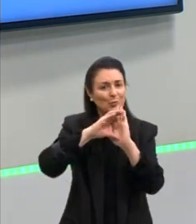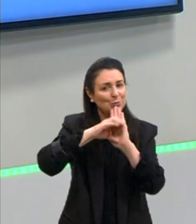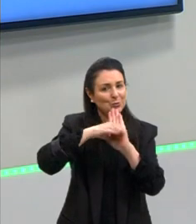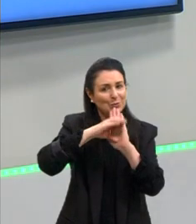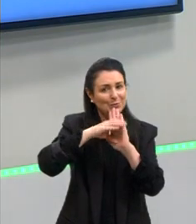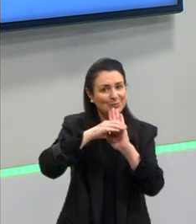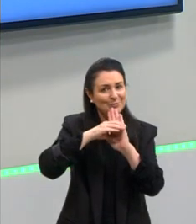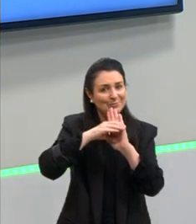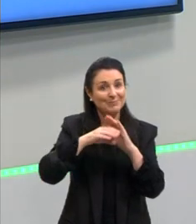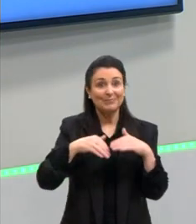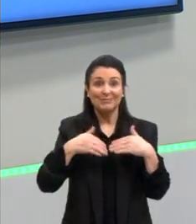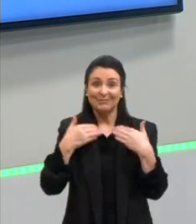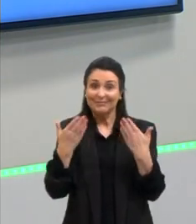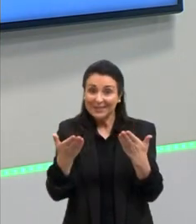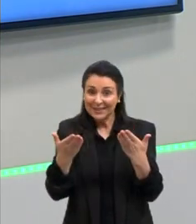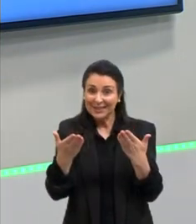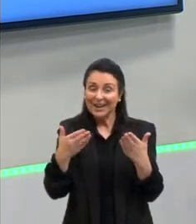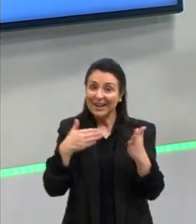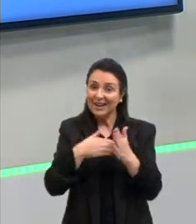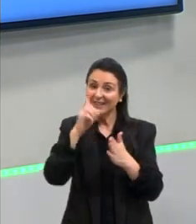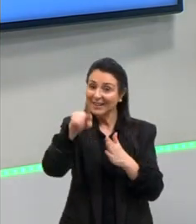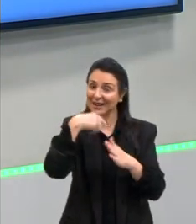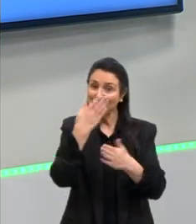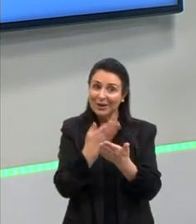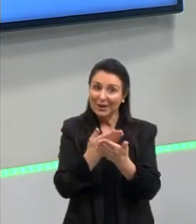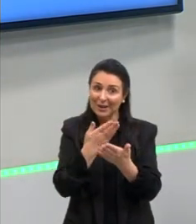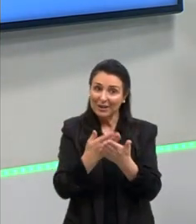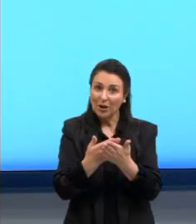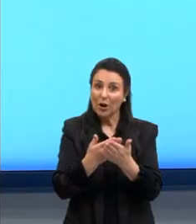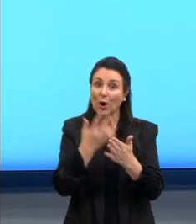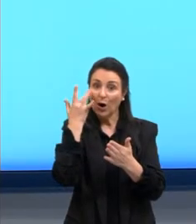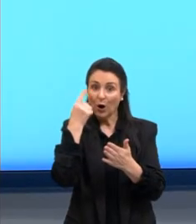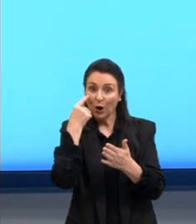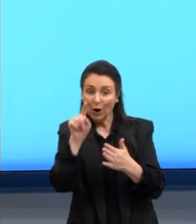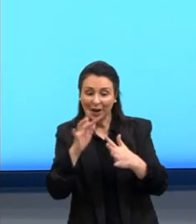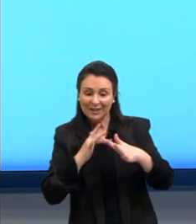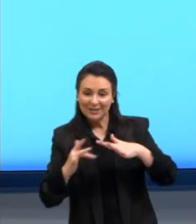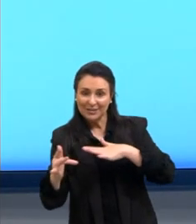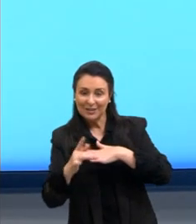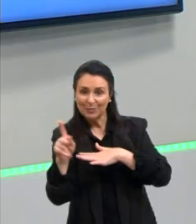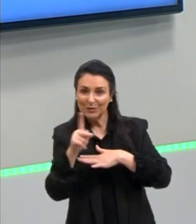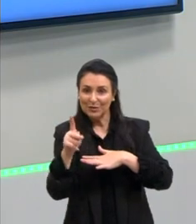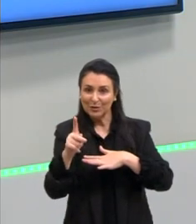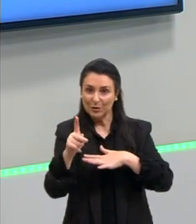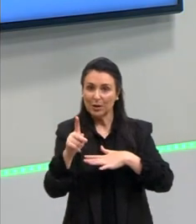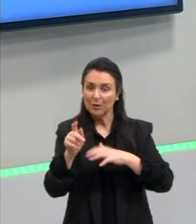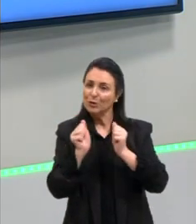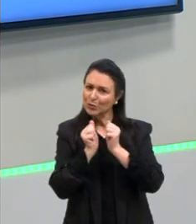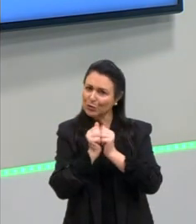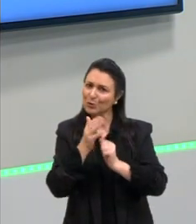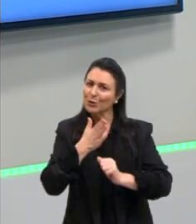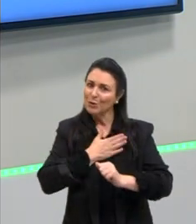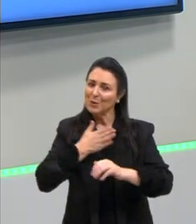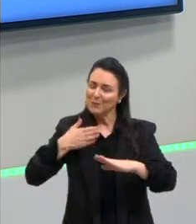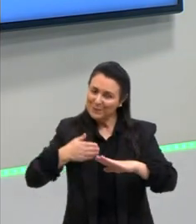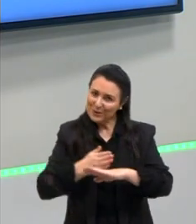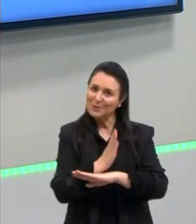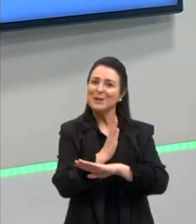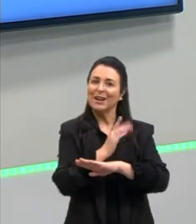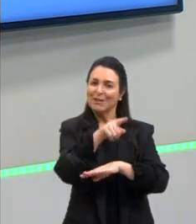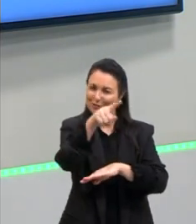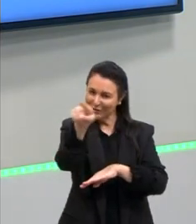e né nos vemos na próxima aula estão aqui as minhas redes sociais e fiquem comigo tá E vou a partiu